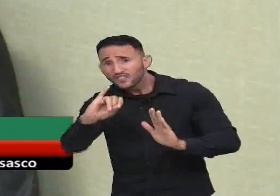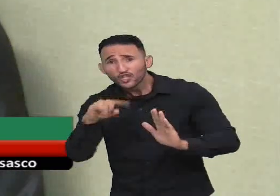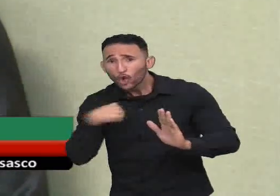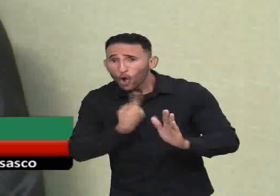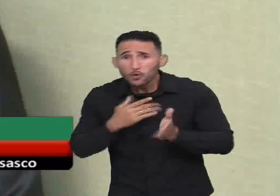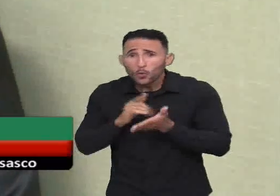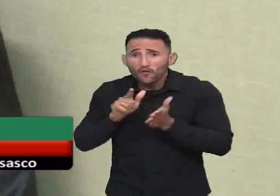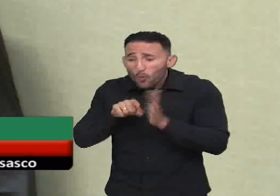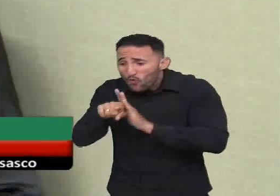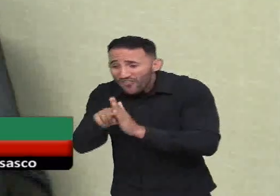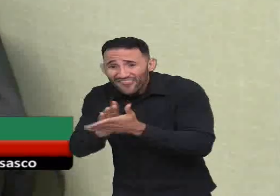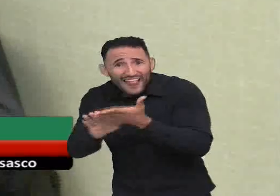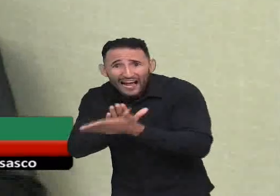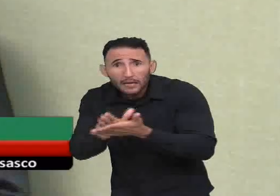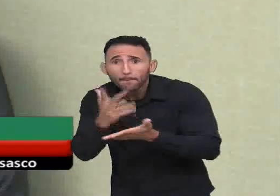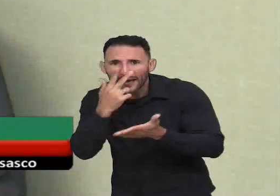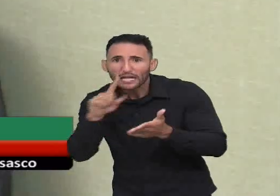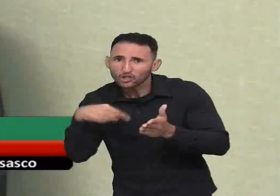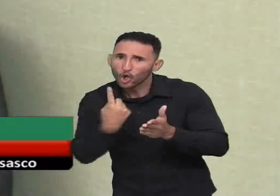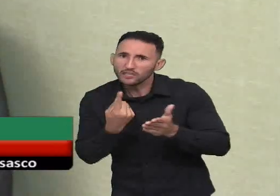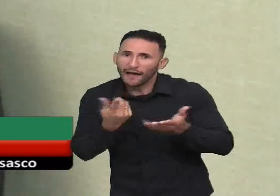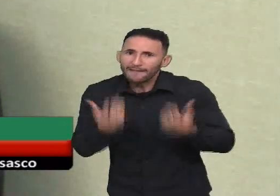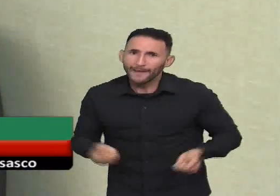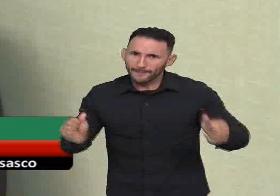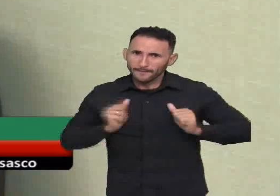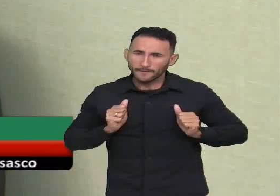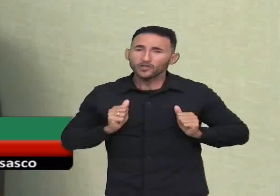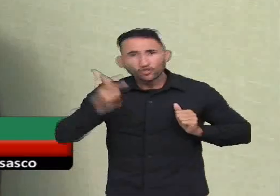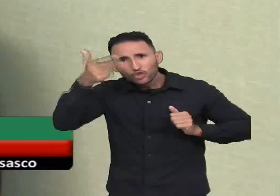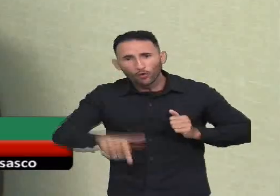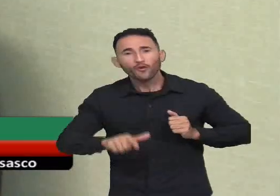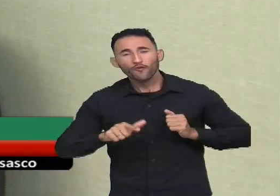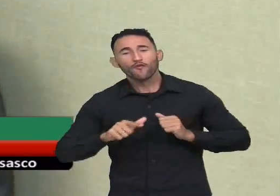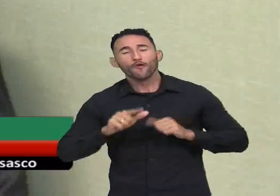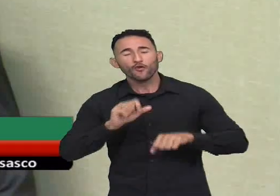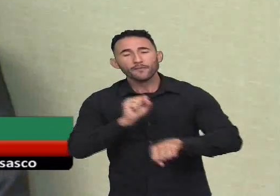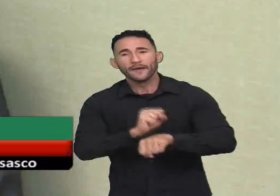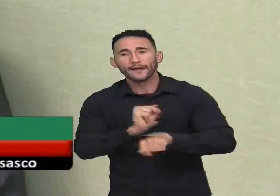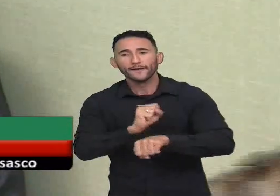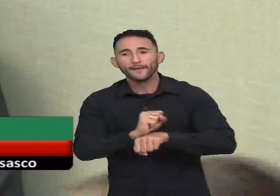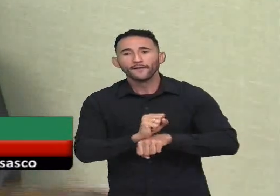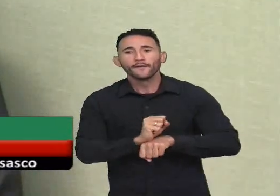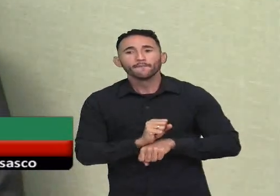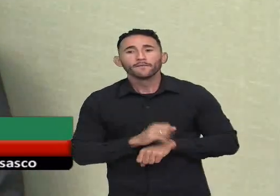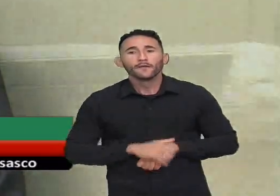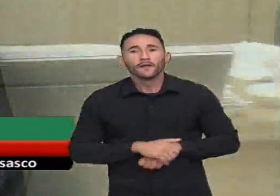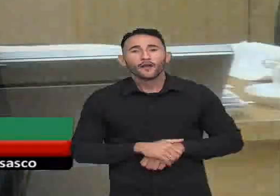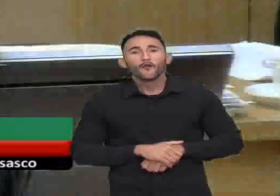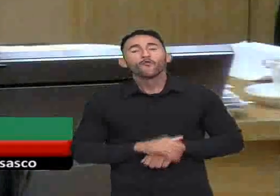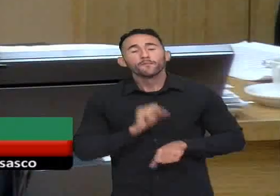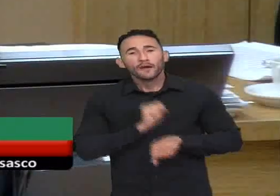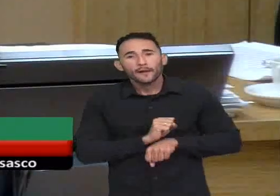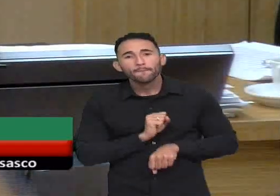Foi isso que eu disse. Mas vamos investigar. Então, novamente, eu vou aguardar. Obrigado. Eu vou aguardar.